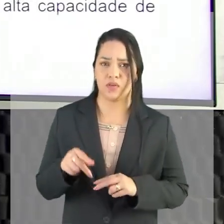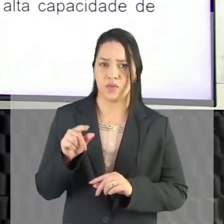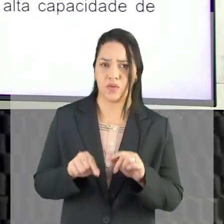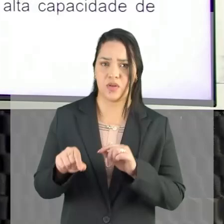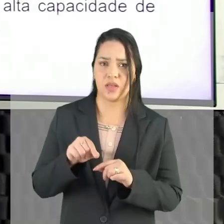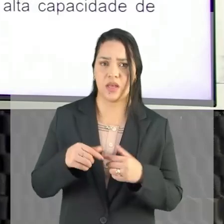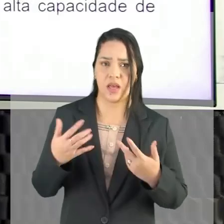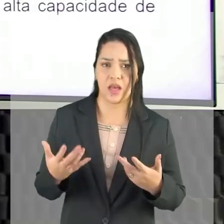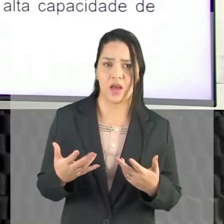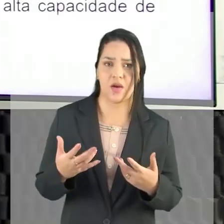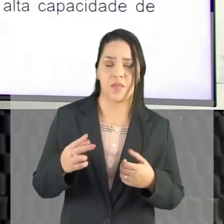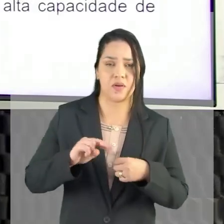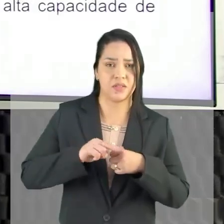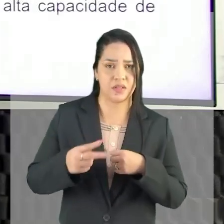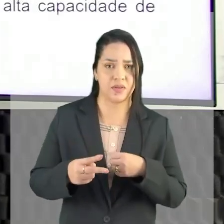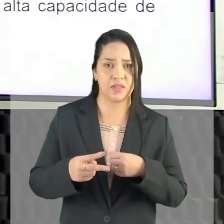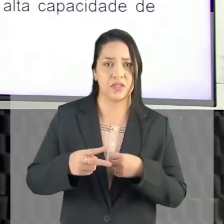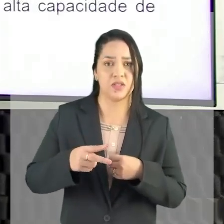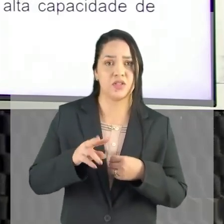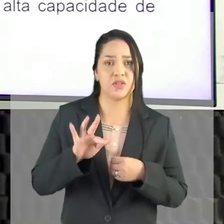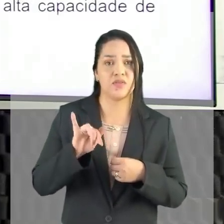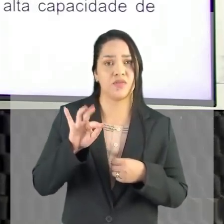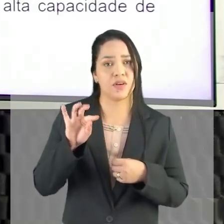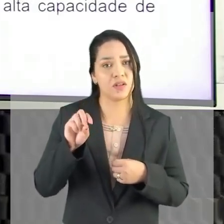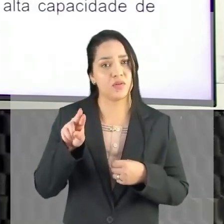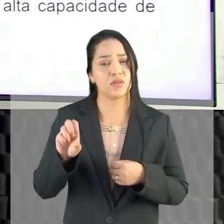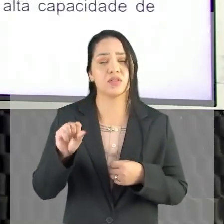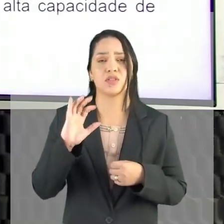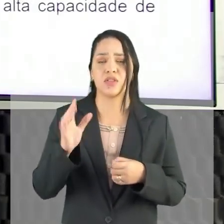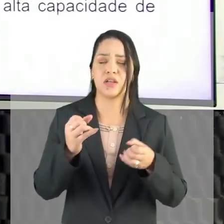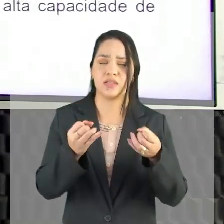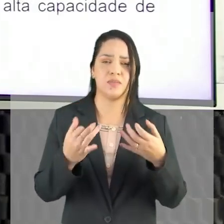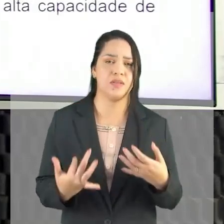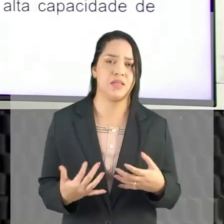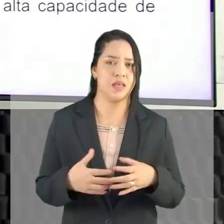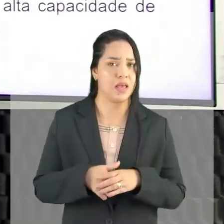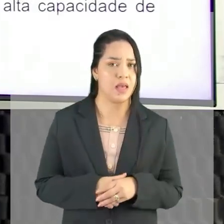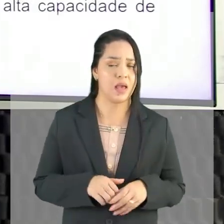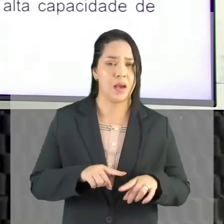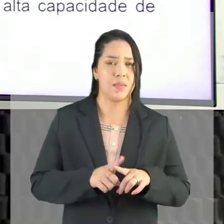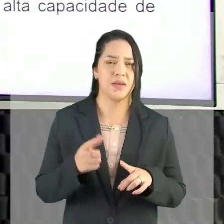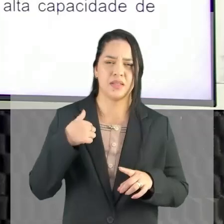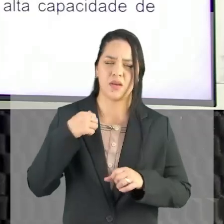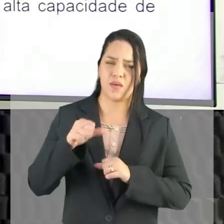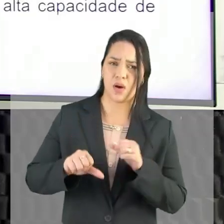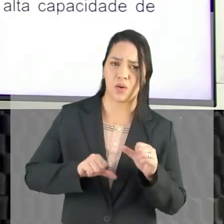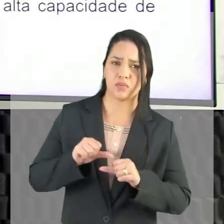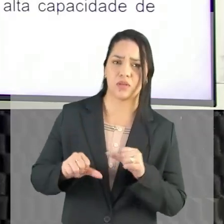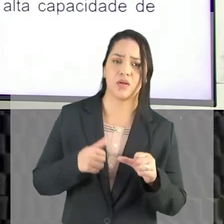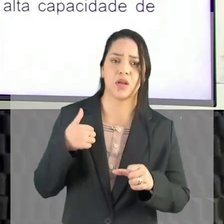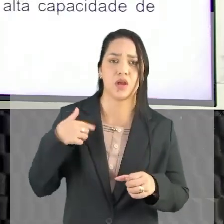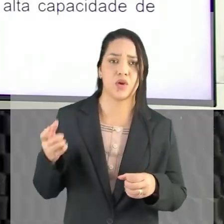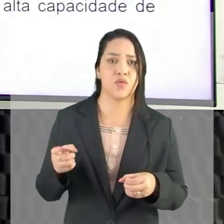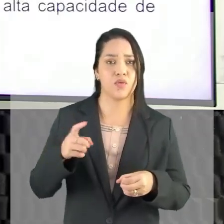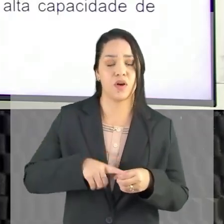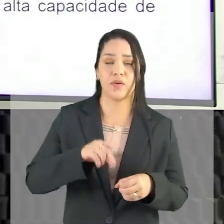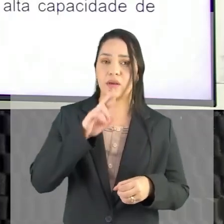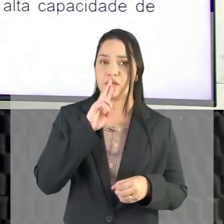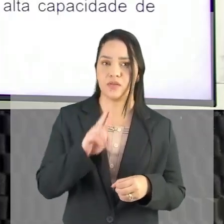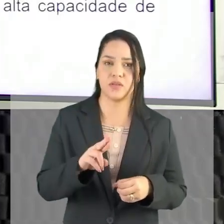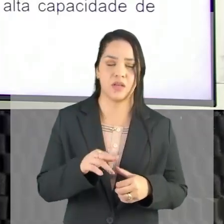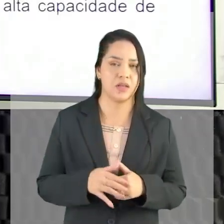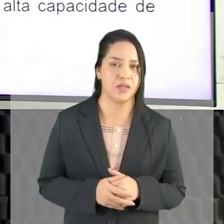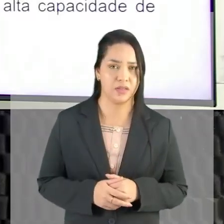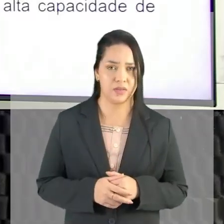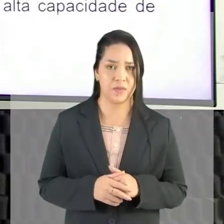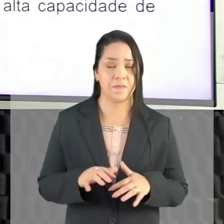uma consequência de uma interação de fatores, eu já falei isso para vocês. Só que quando eu altero esses fatores, eu vou alterar o resultado, que é o